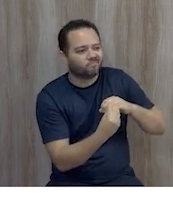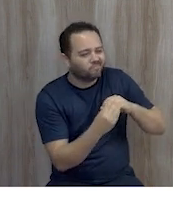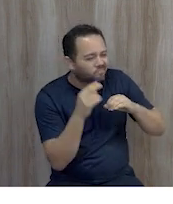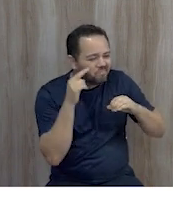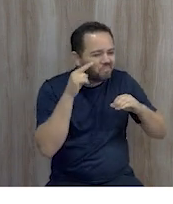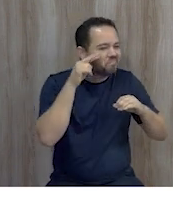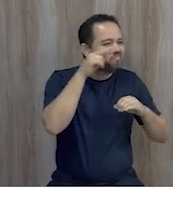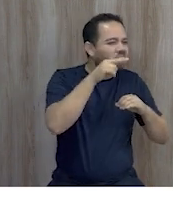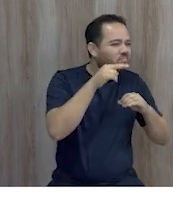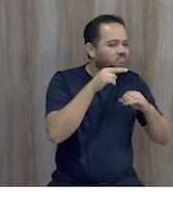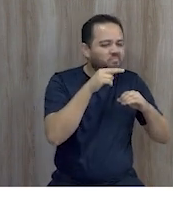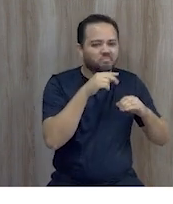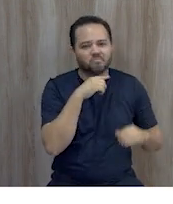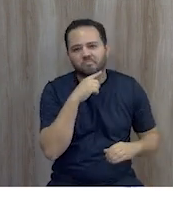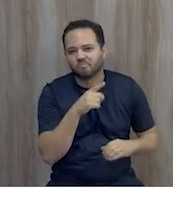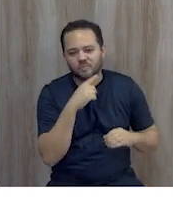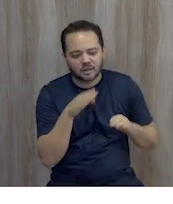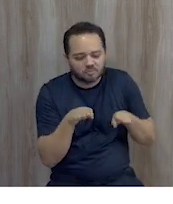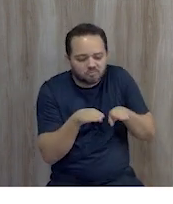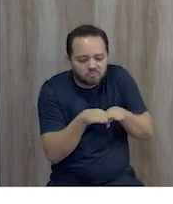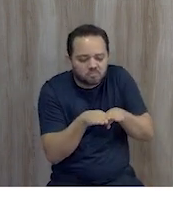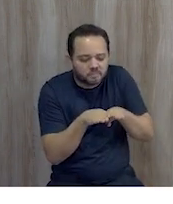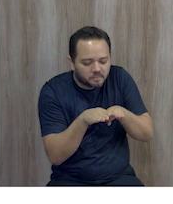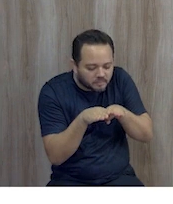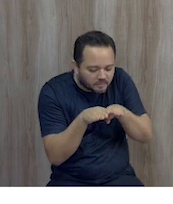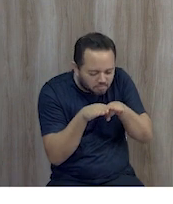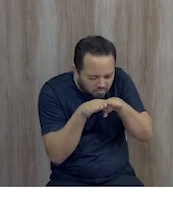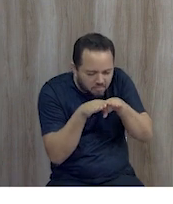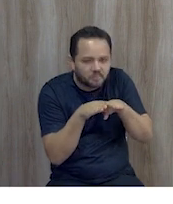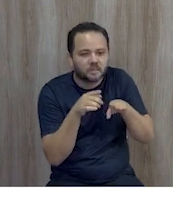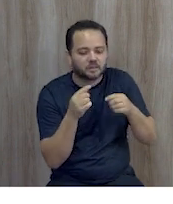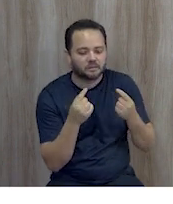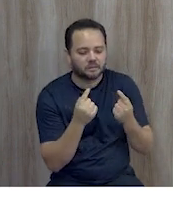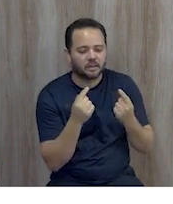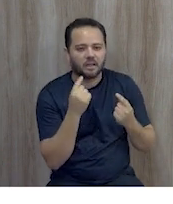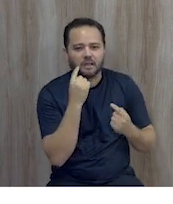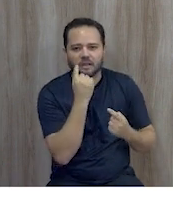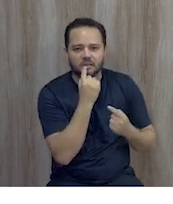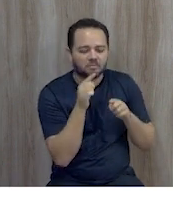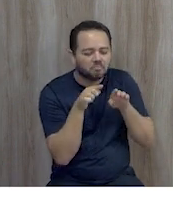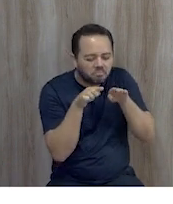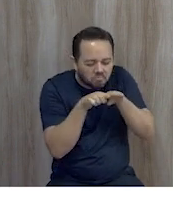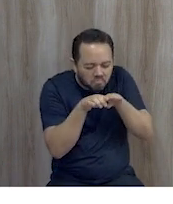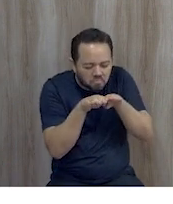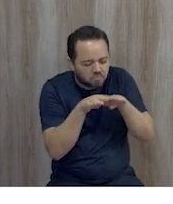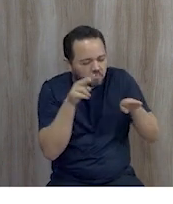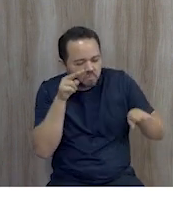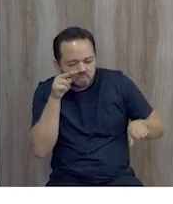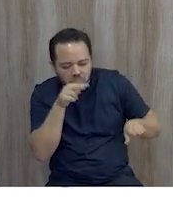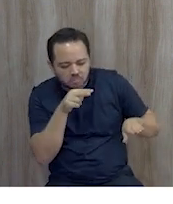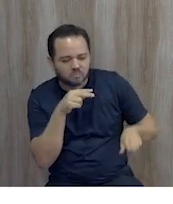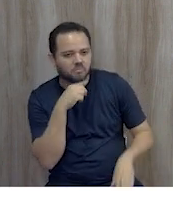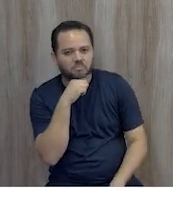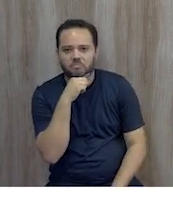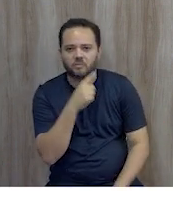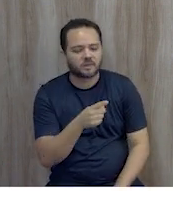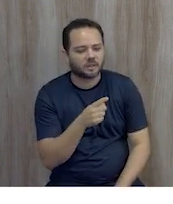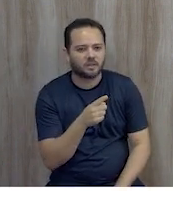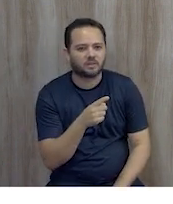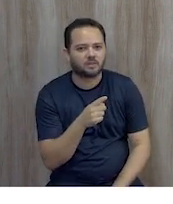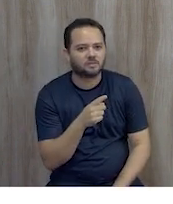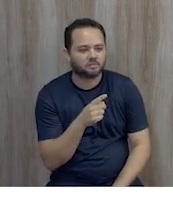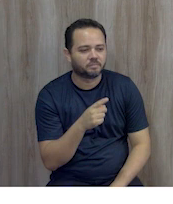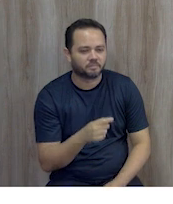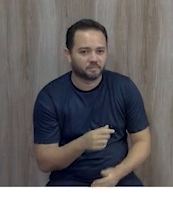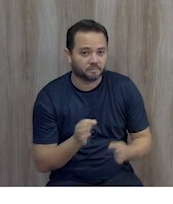consigo ver a junção esmalte-cemento. Eu só vou ter, então, recessão em face livre, na